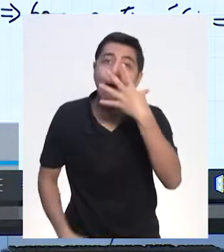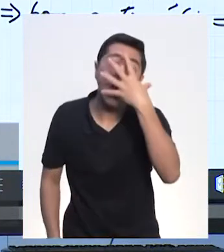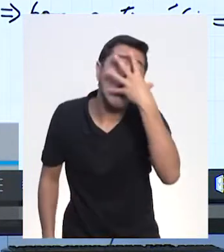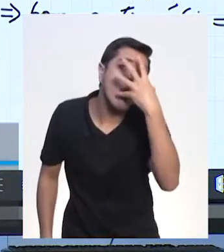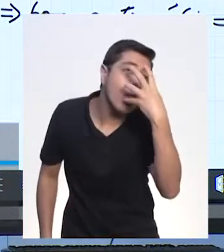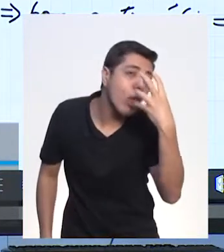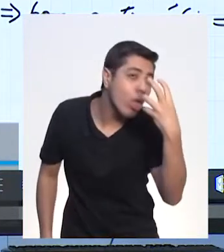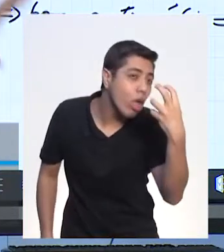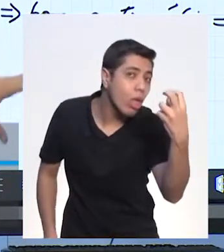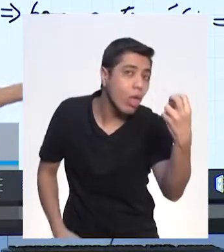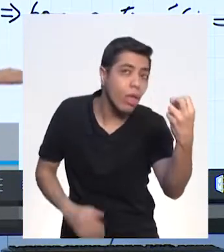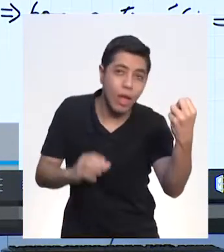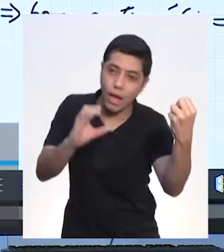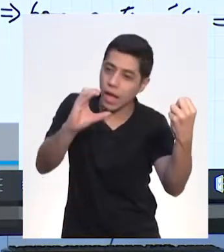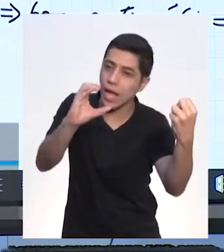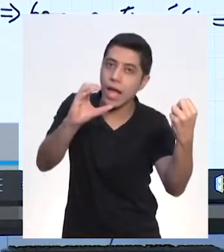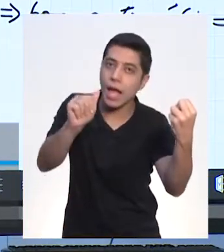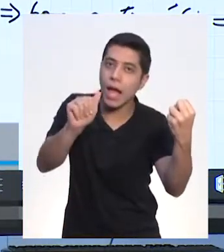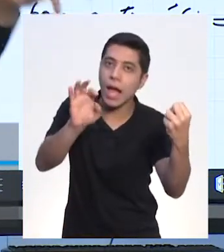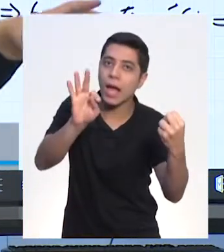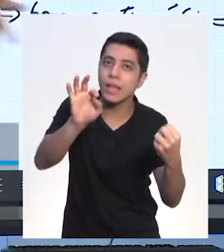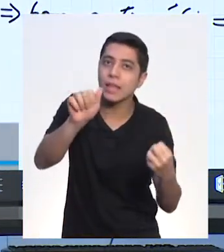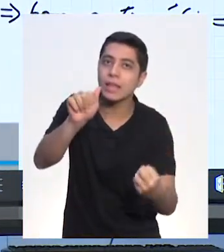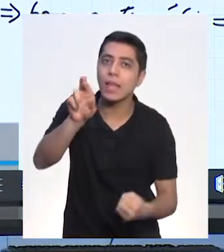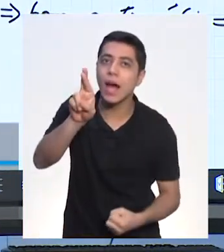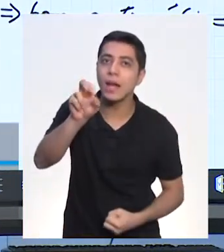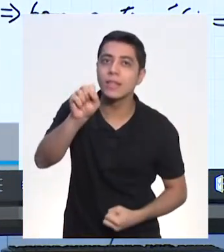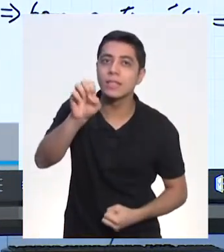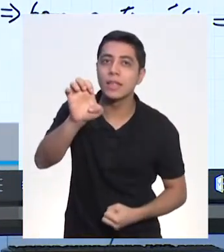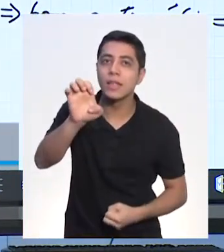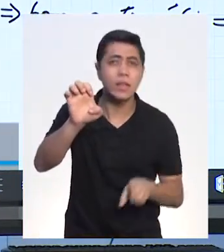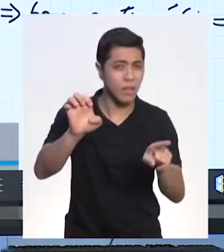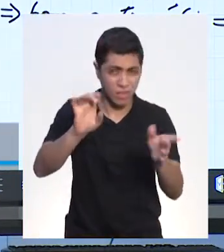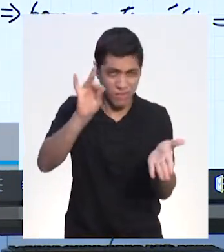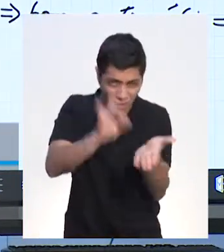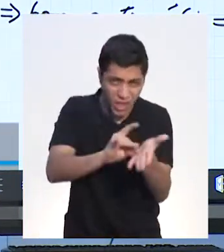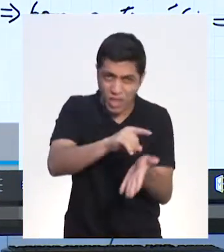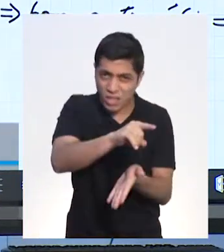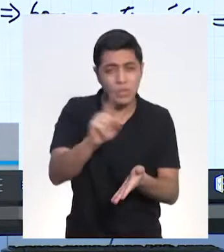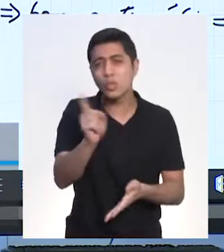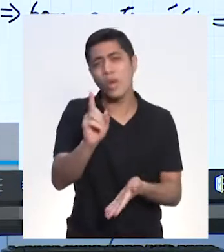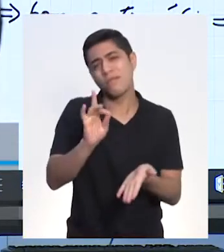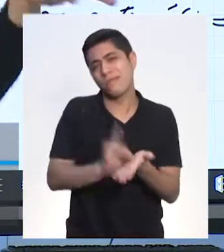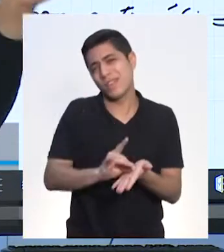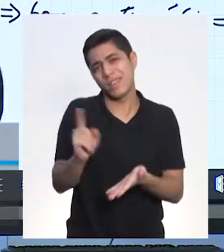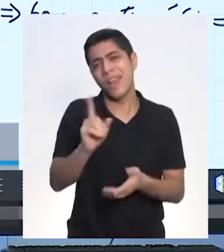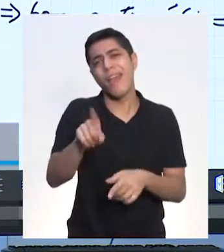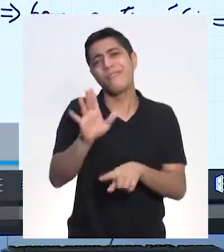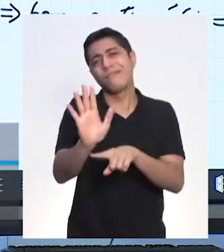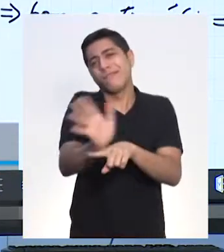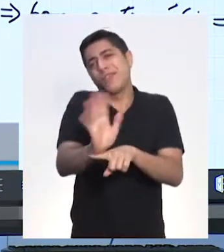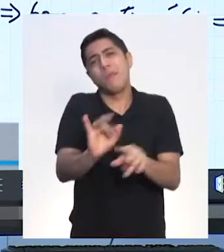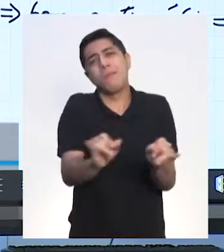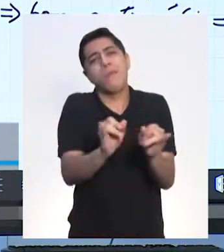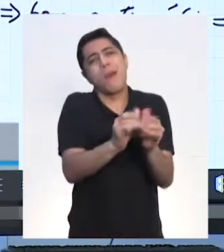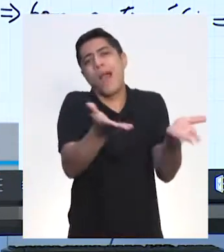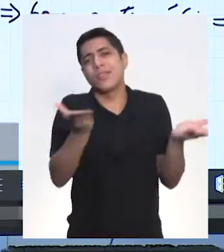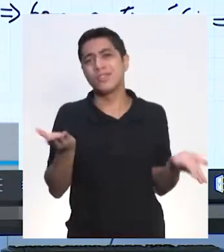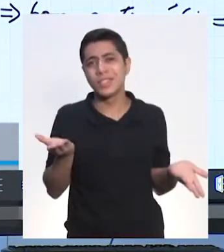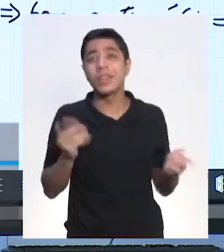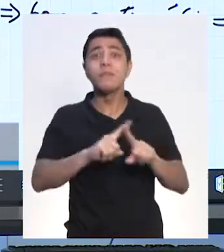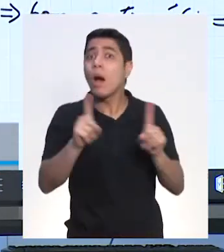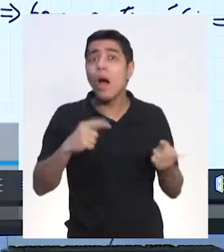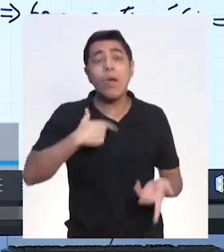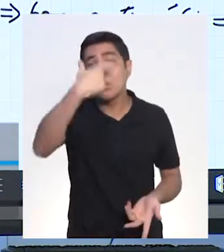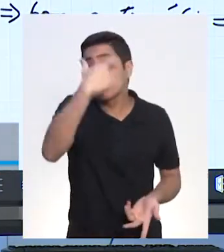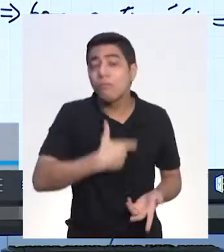Você esquece que aquilo é uma gravação, que aquilo já aconteceu e que aquilo é tudo uma mentira. Né? Uma pantomima, uma bobagem aquilo. Não. Você está tão